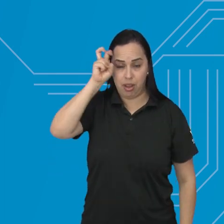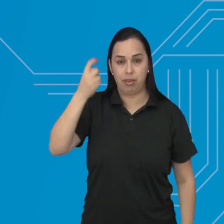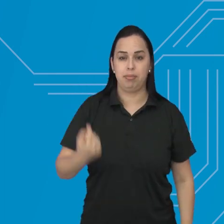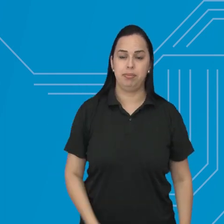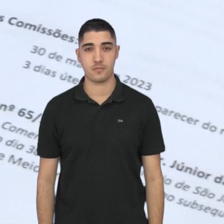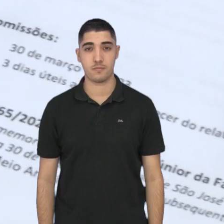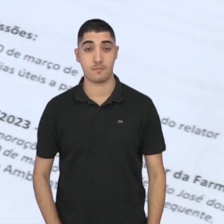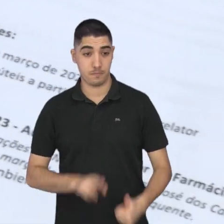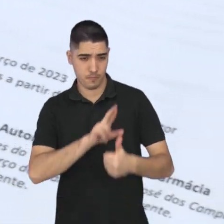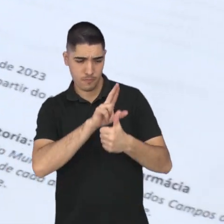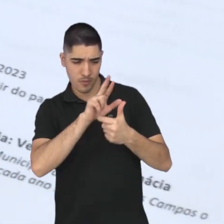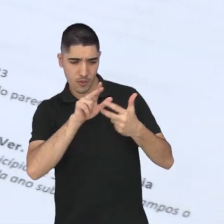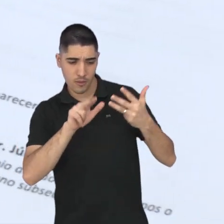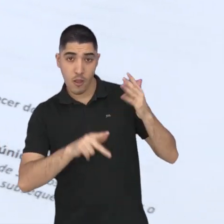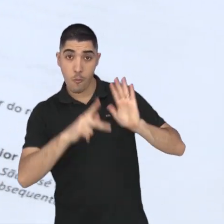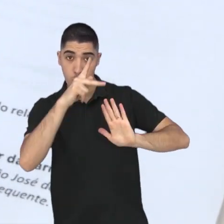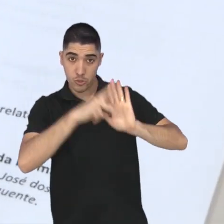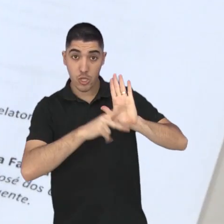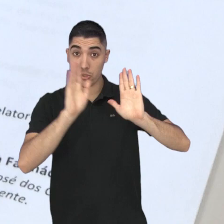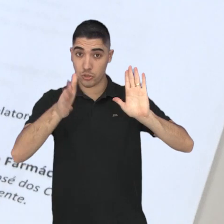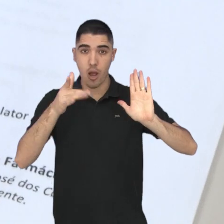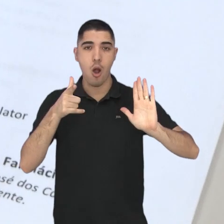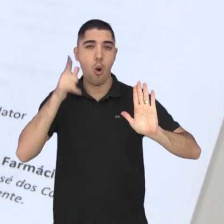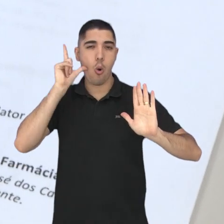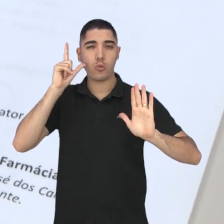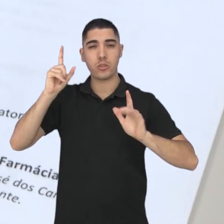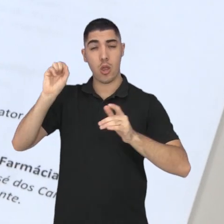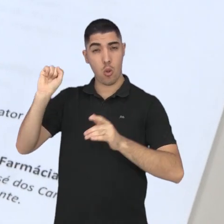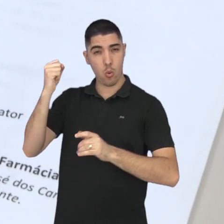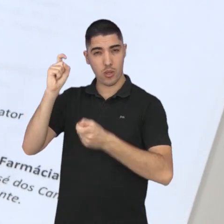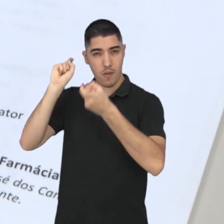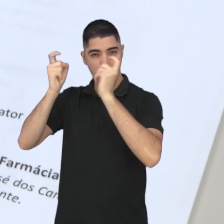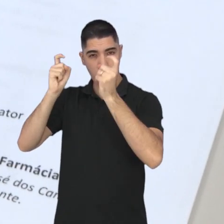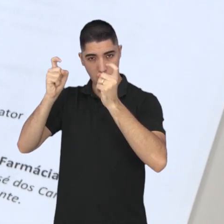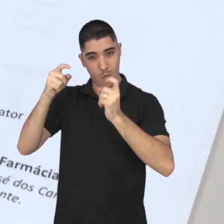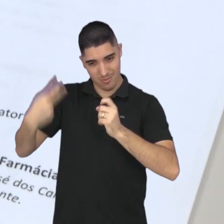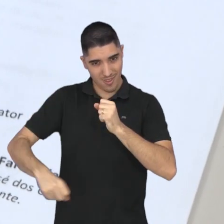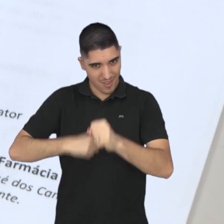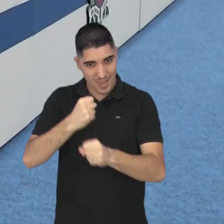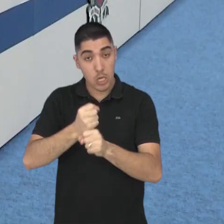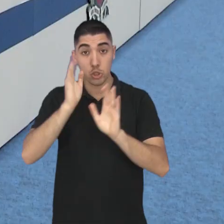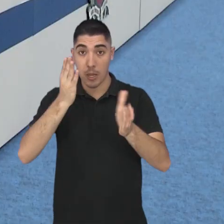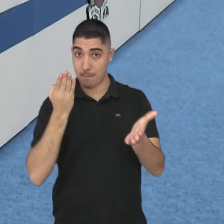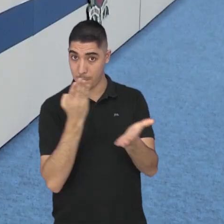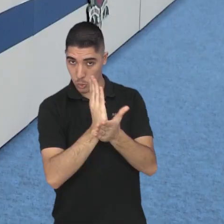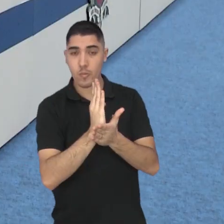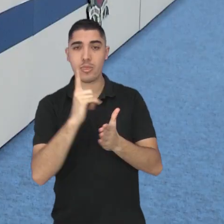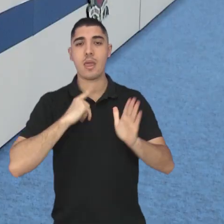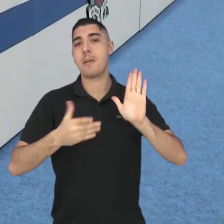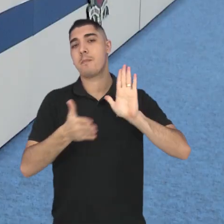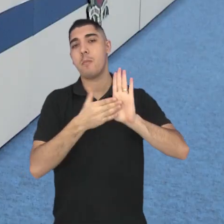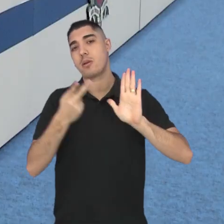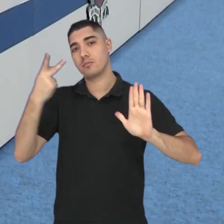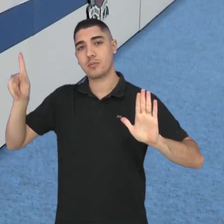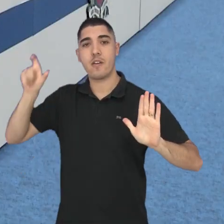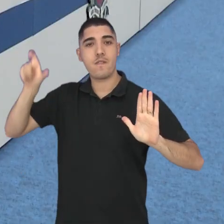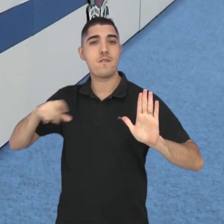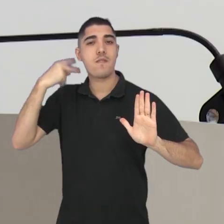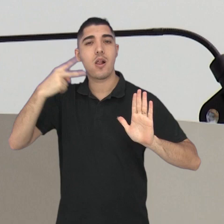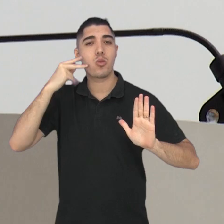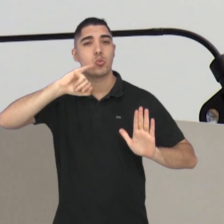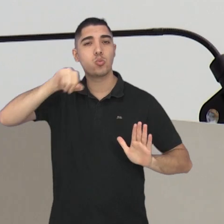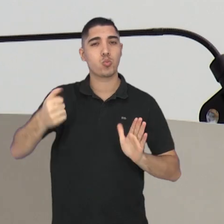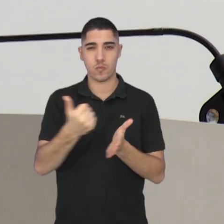quinta-feira. Entre os projetos aprovados durante a 8ª sessão do ano está a proposta de autoria do